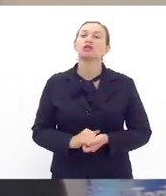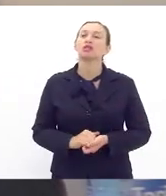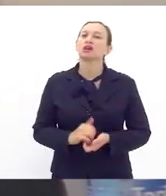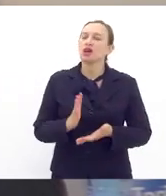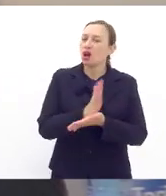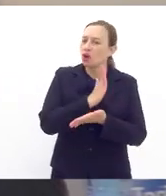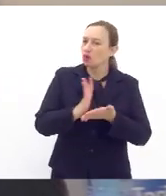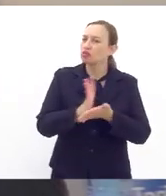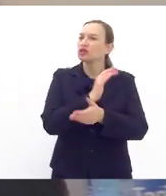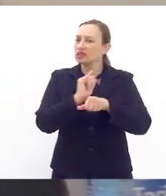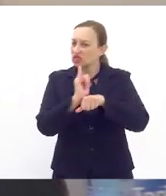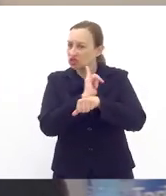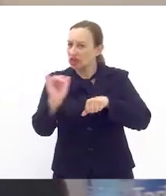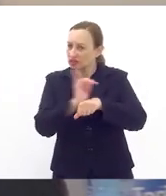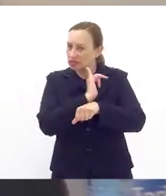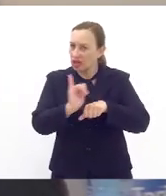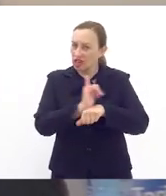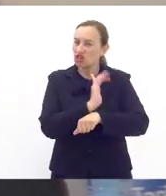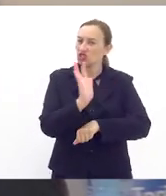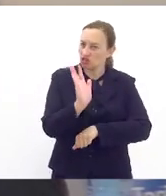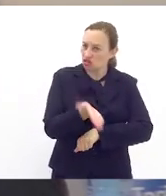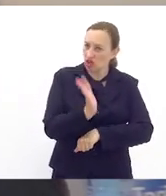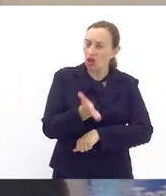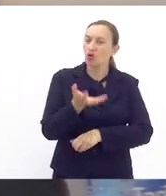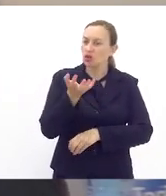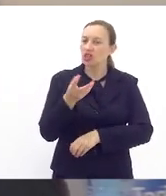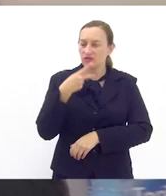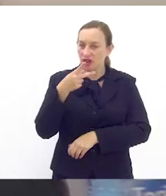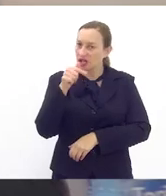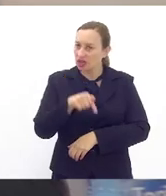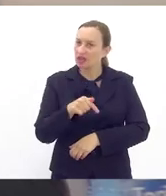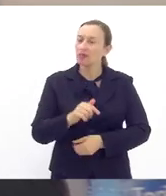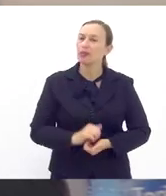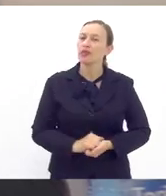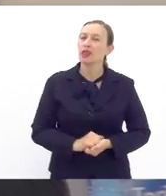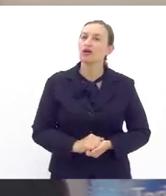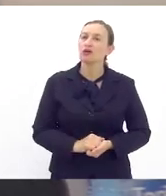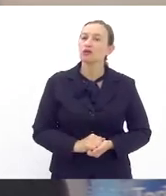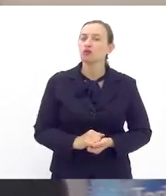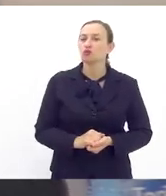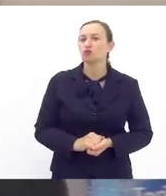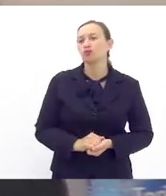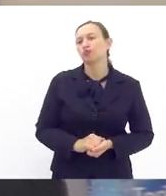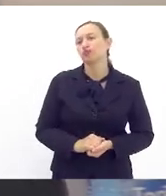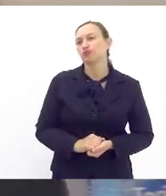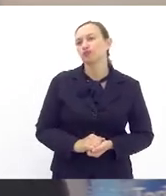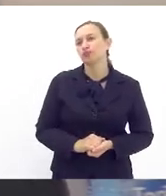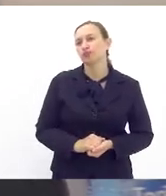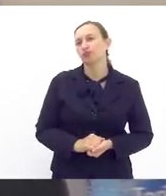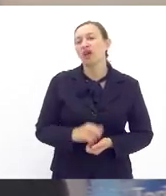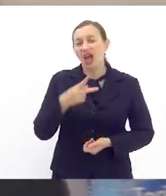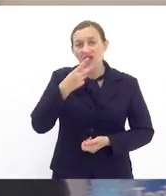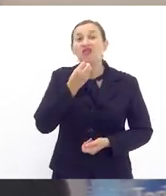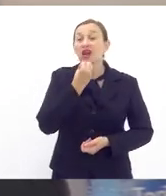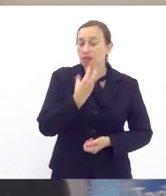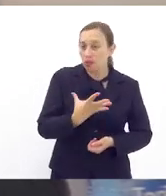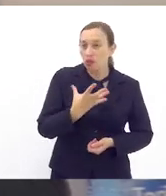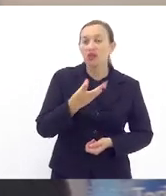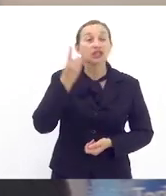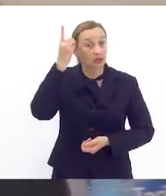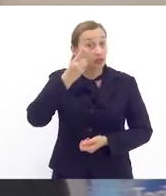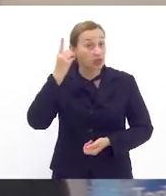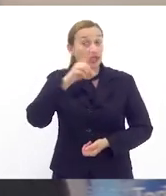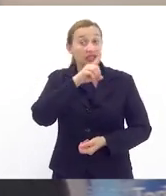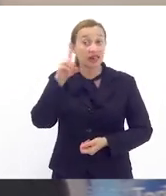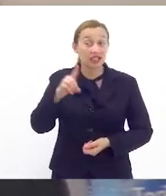algumas iniciativas e eu queria pontuar aqui a provocação bem colocada deputada zeidan